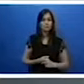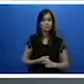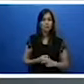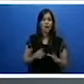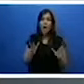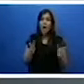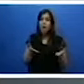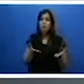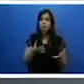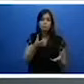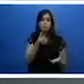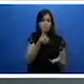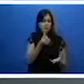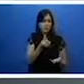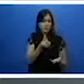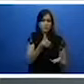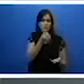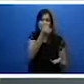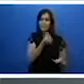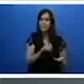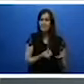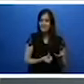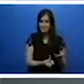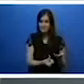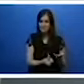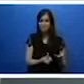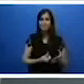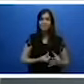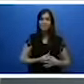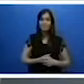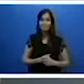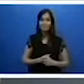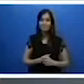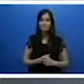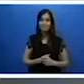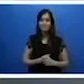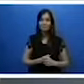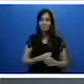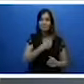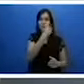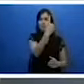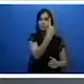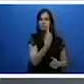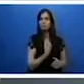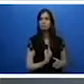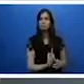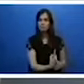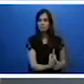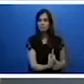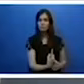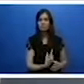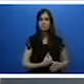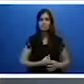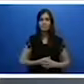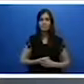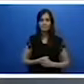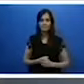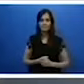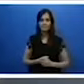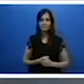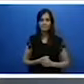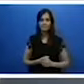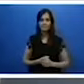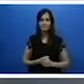Agora, 6 eu não tenho com quem somar, né? 6 mesmo. 1. Repito ele